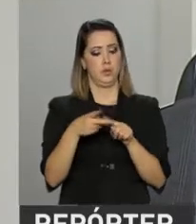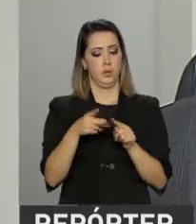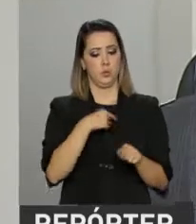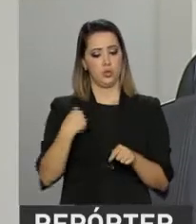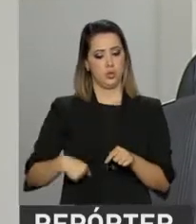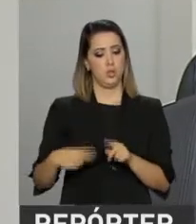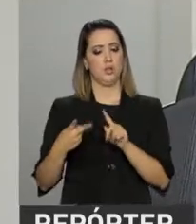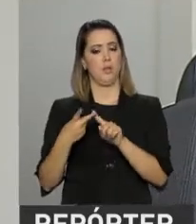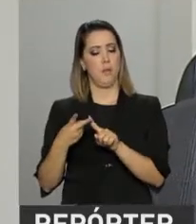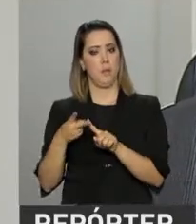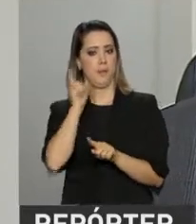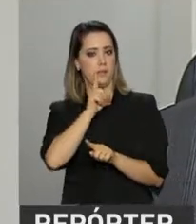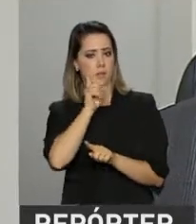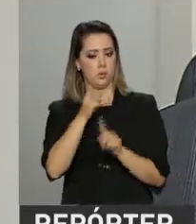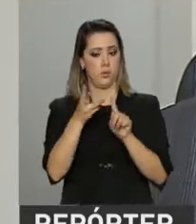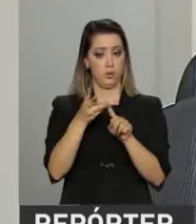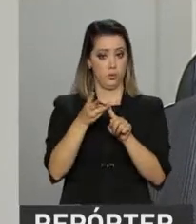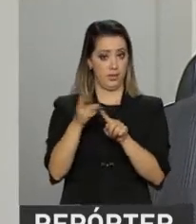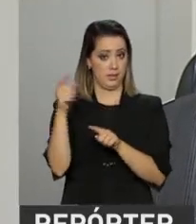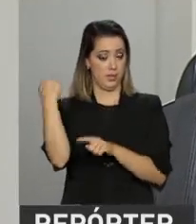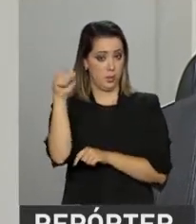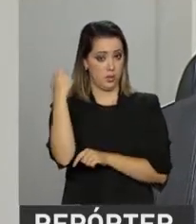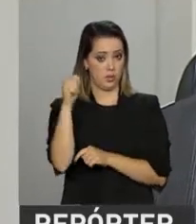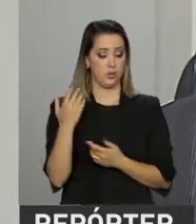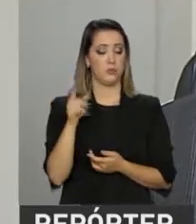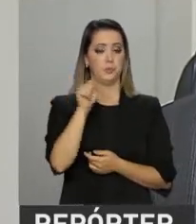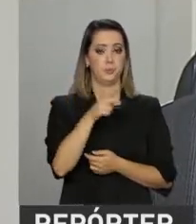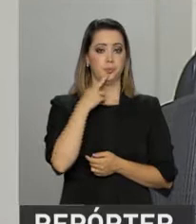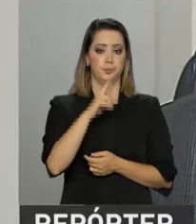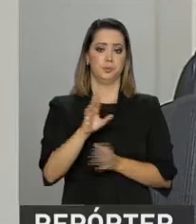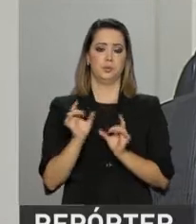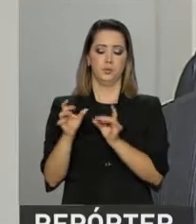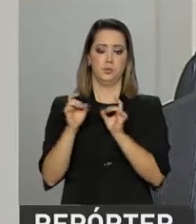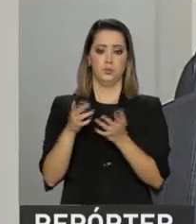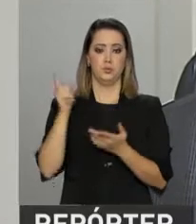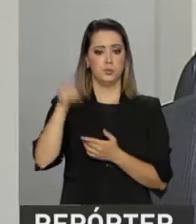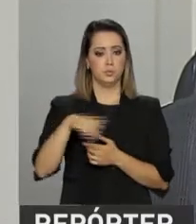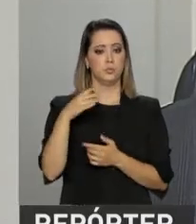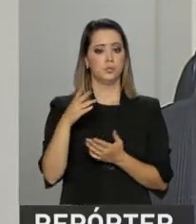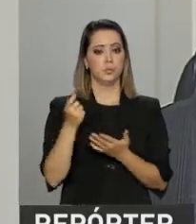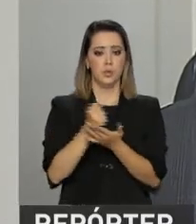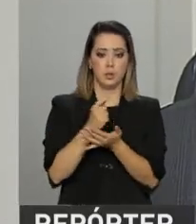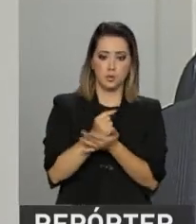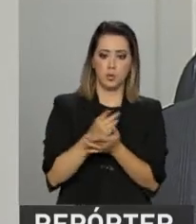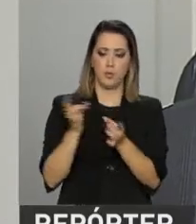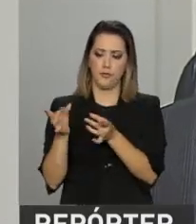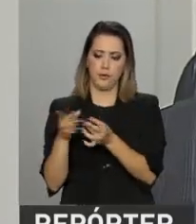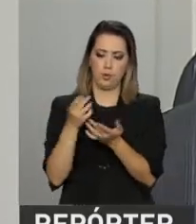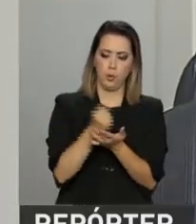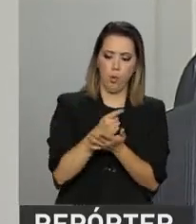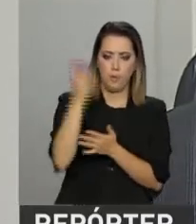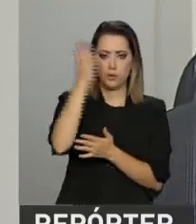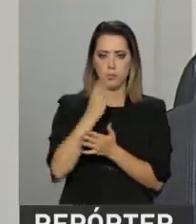e os resultados da balança comercial para o bloco das exportações do brasil e também das importações dentro do bloco